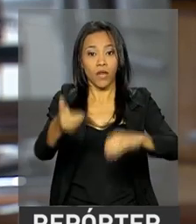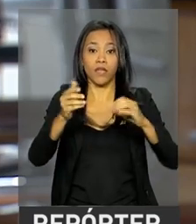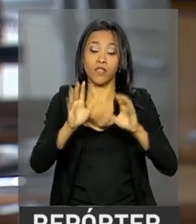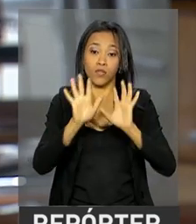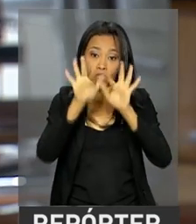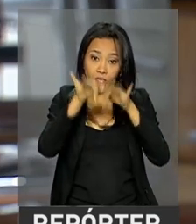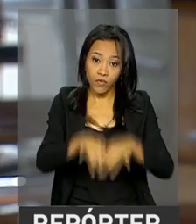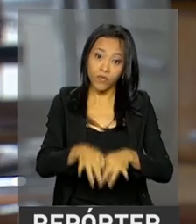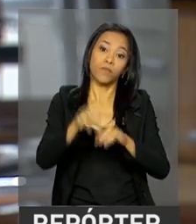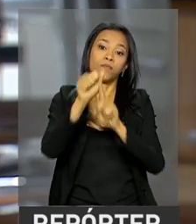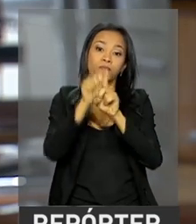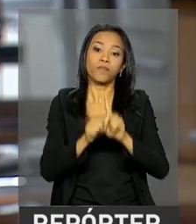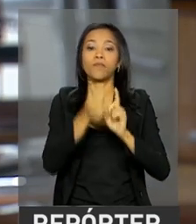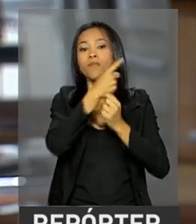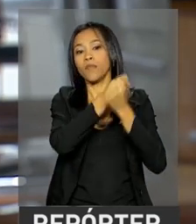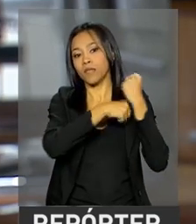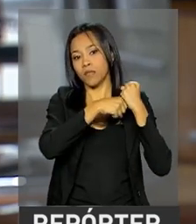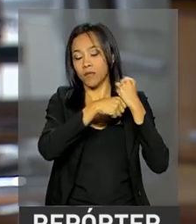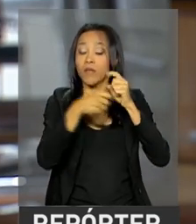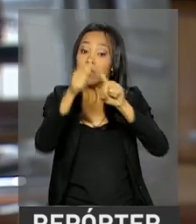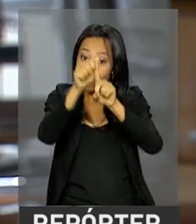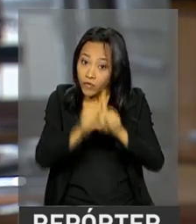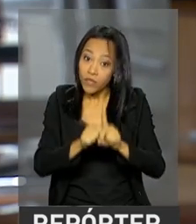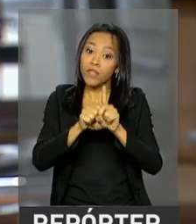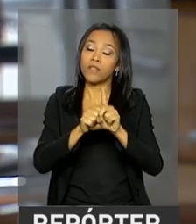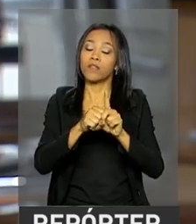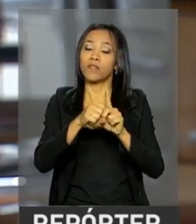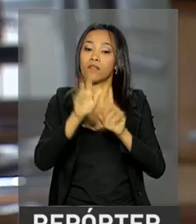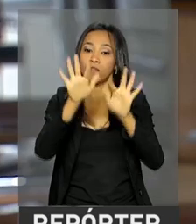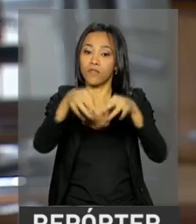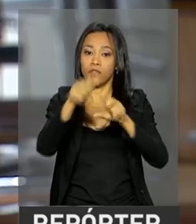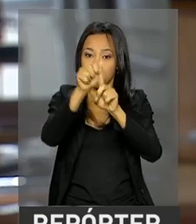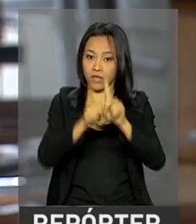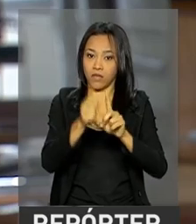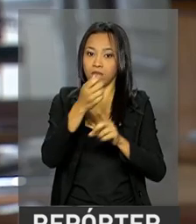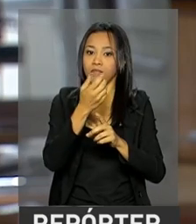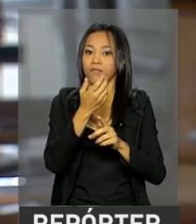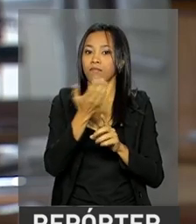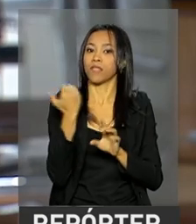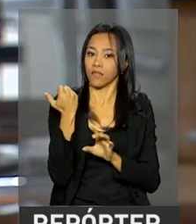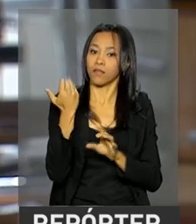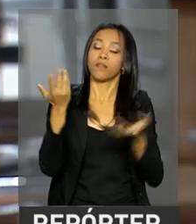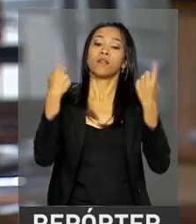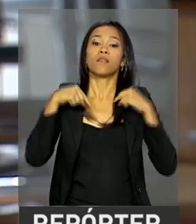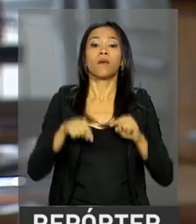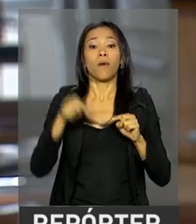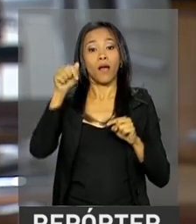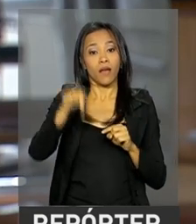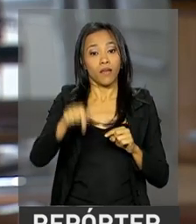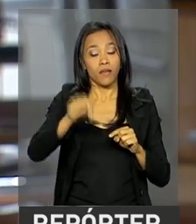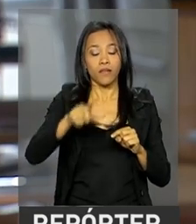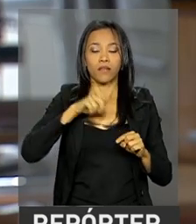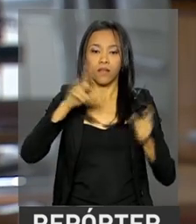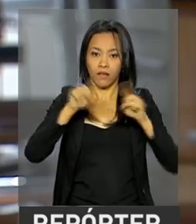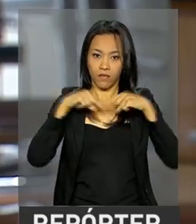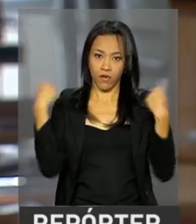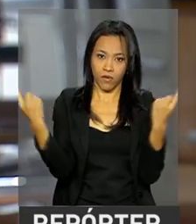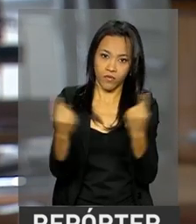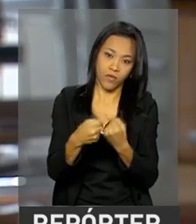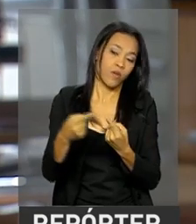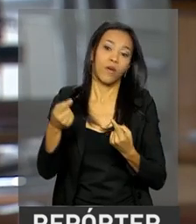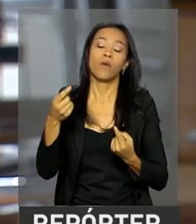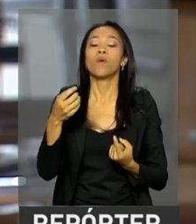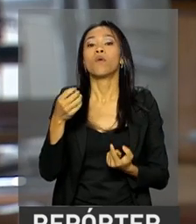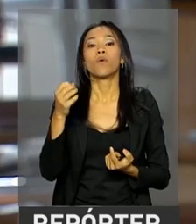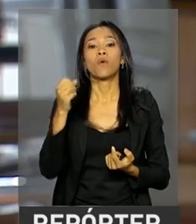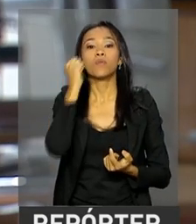mês passado. Bom, Carol, ainda na agenda do presidente Michel Temer, na parte da tarde ele se reúne aqui no Palácio do Planalto com o senador